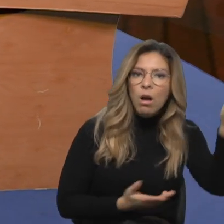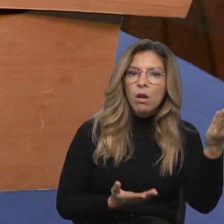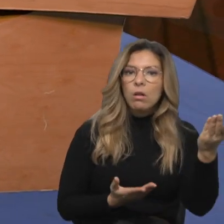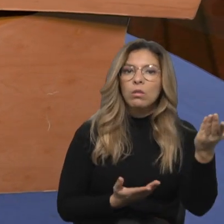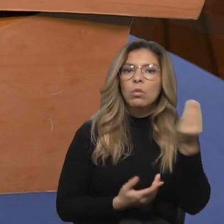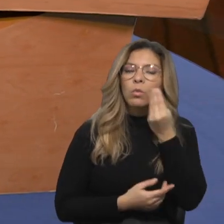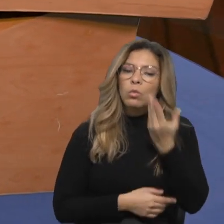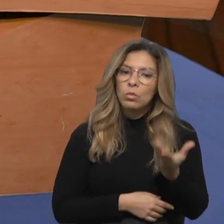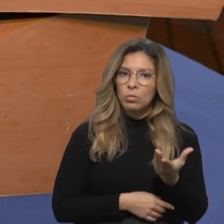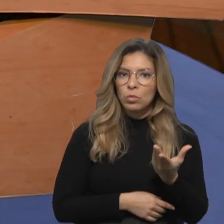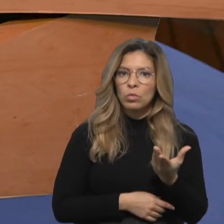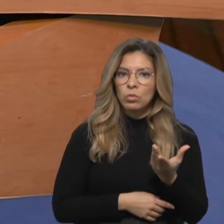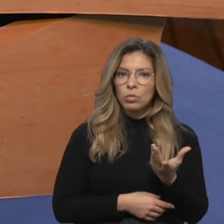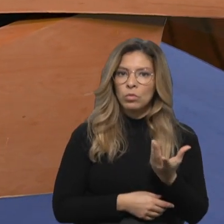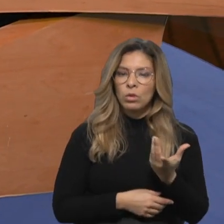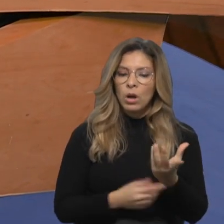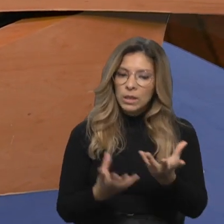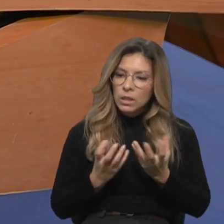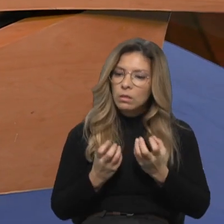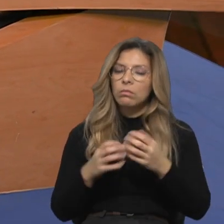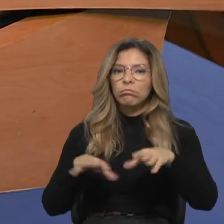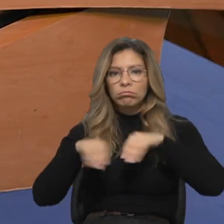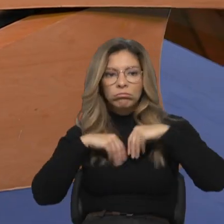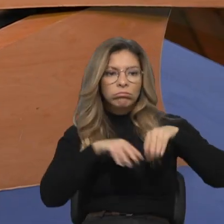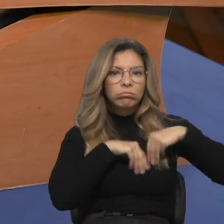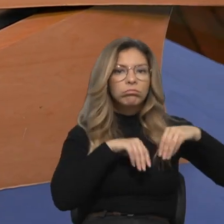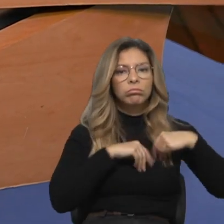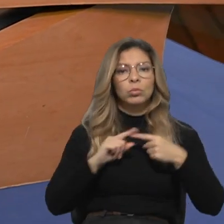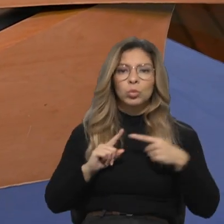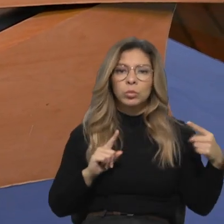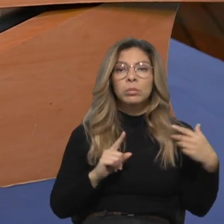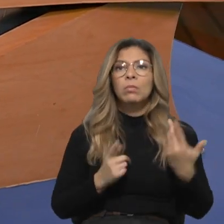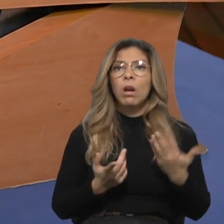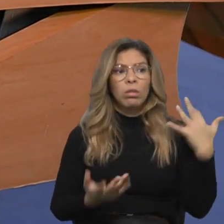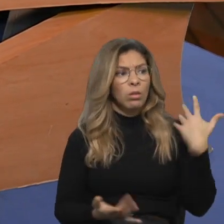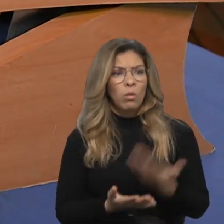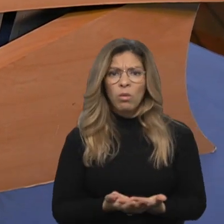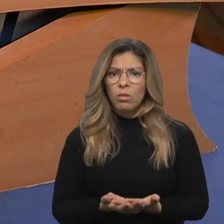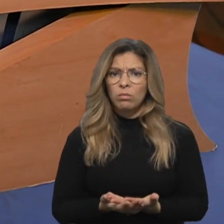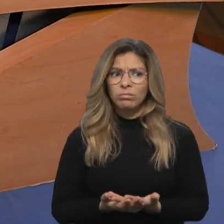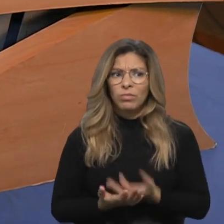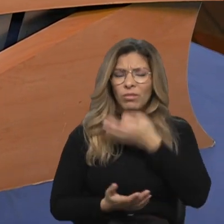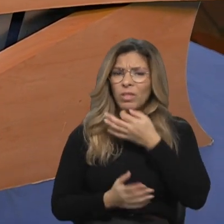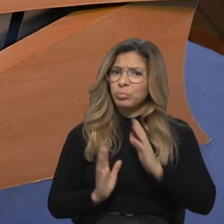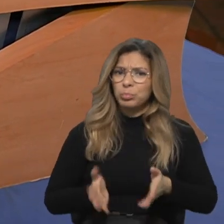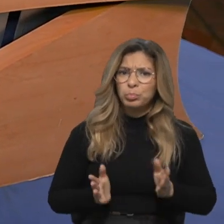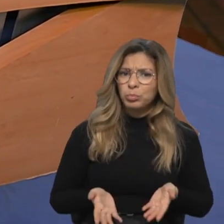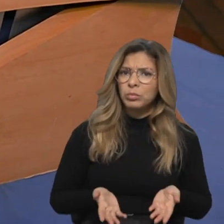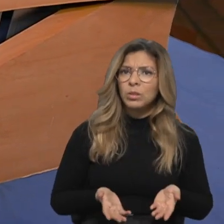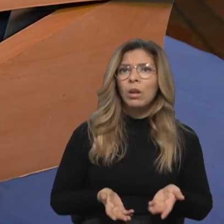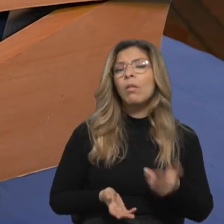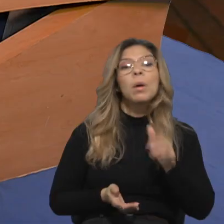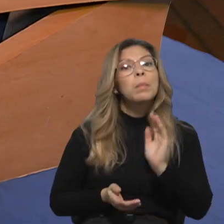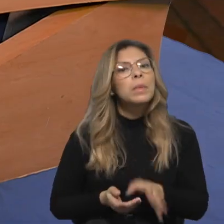recebidos, tomados por todos. Ora, de lá até aqui, já não precisamos falar, e isto é uma graça, já não precisamos falar